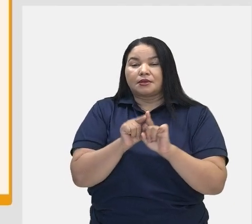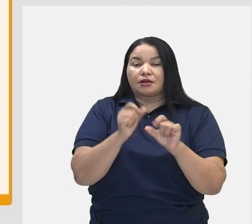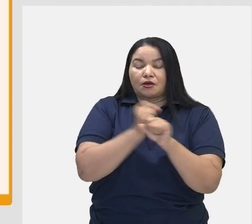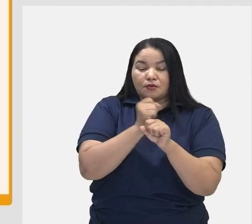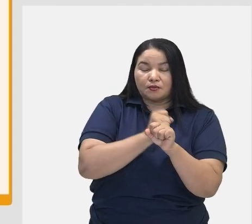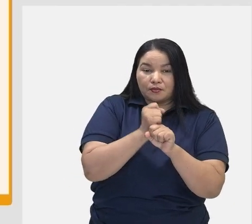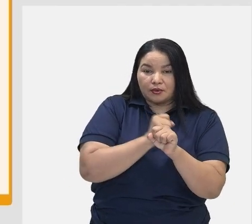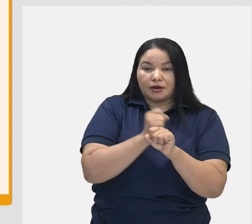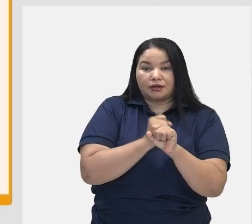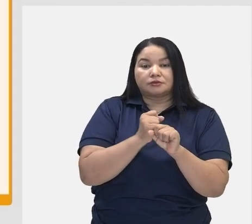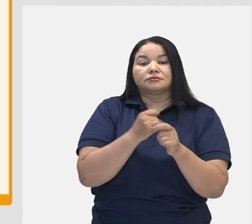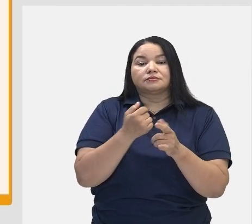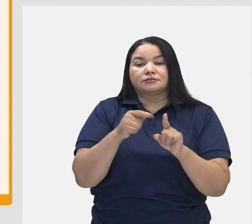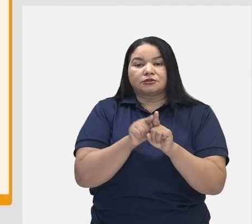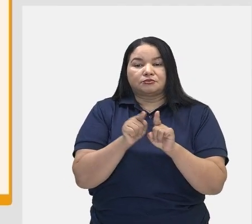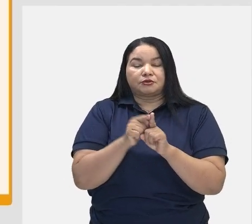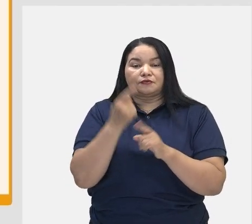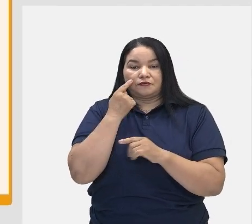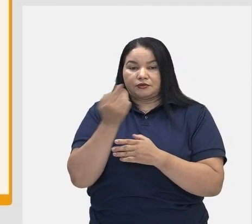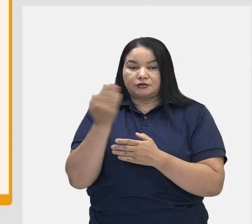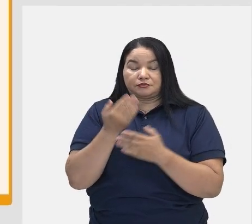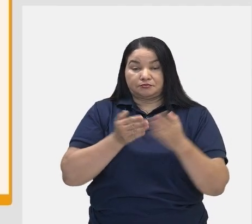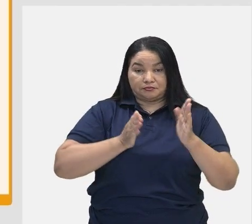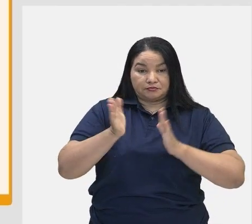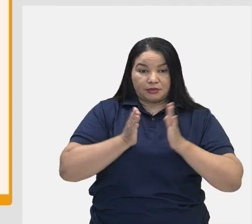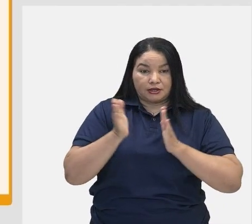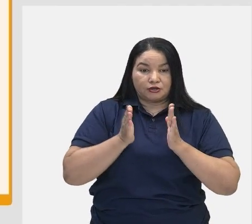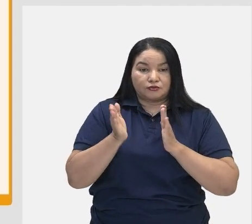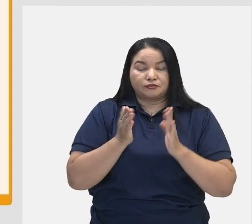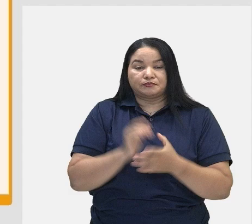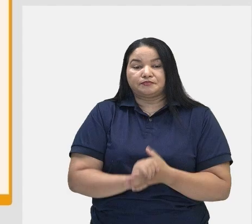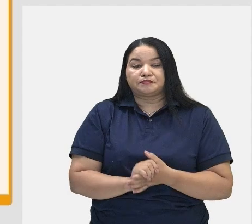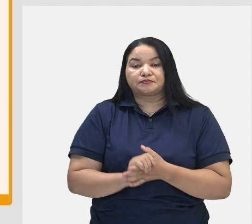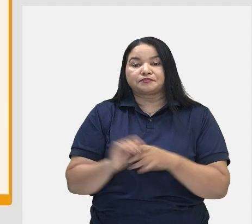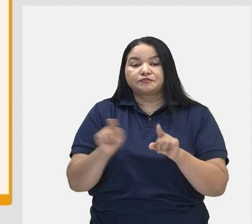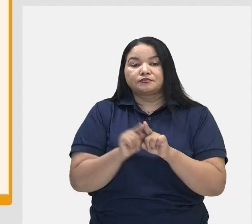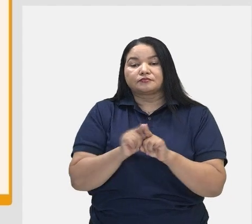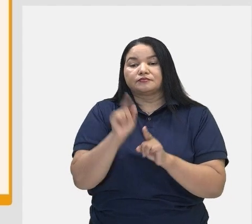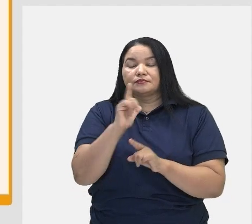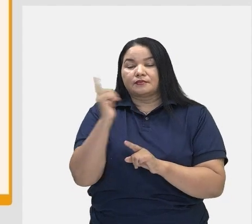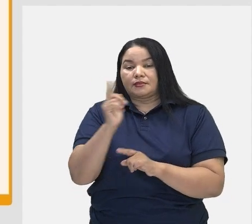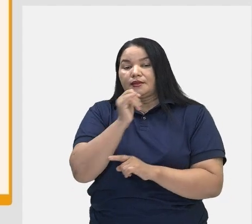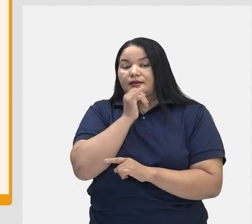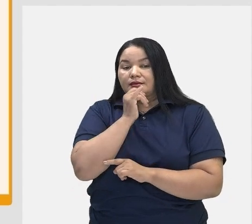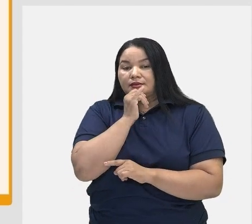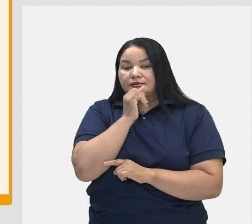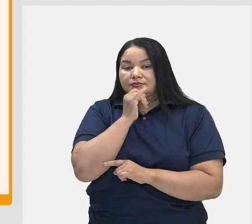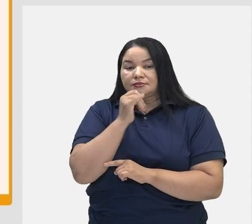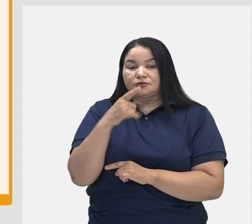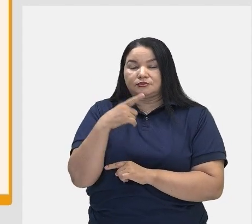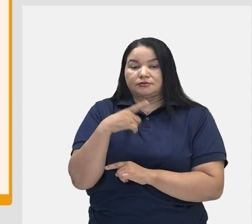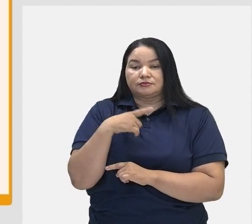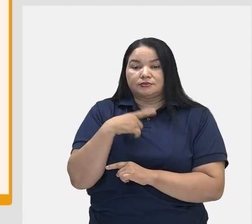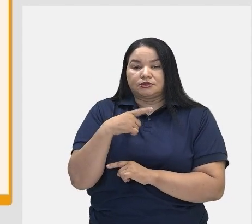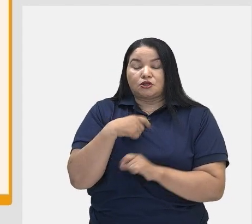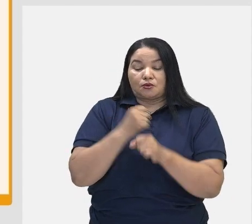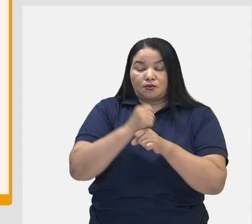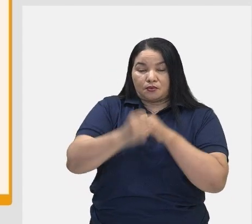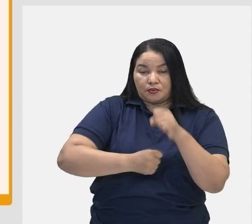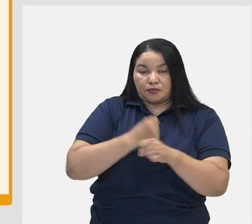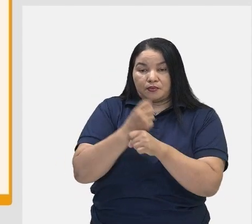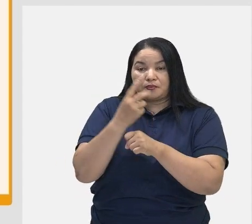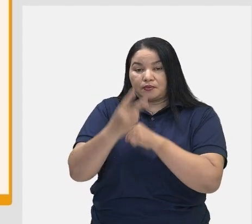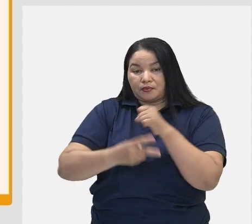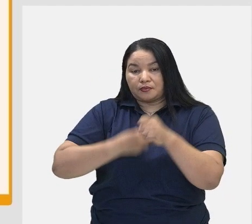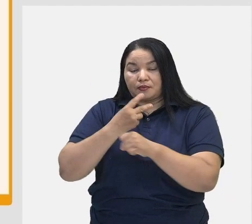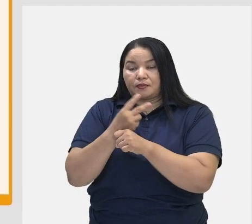Representado ali ao longo de um certo tempo. O nosso exemplo estava ali, né? De 2 em 2 anos, mas